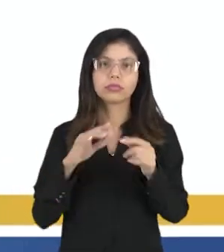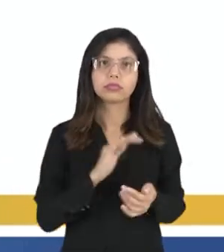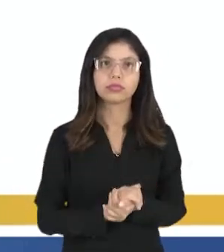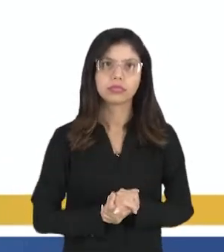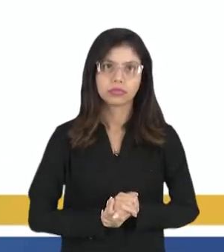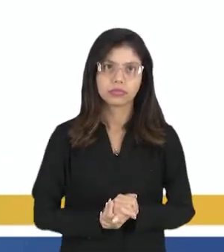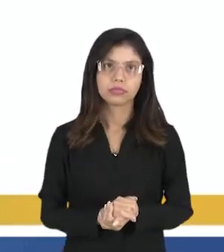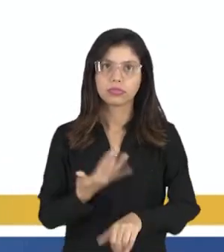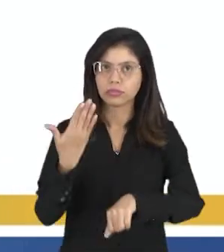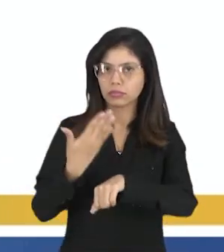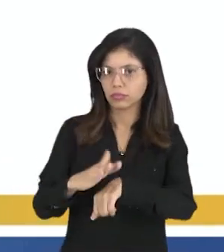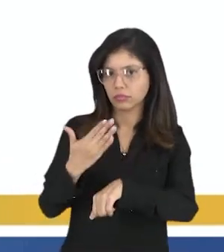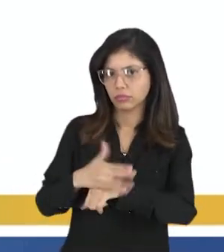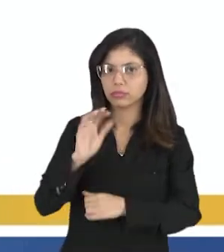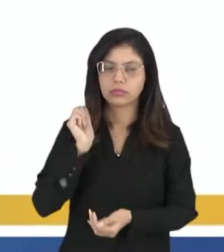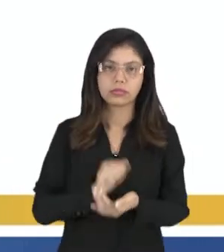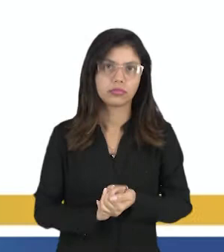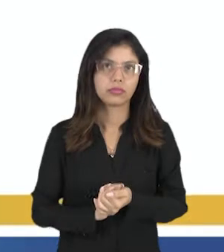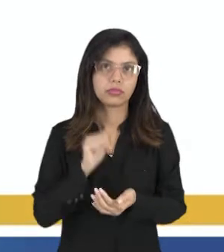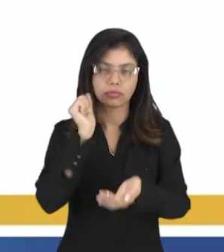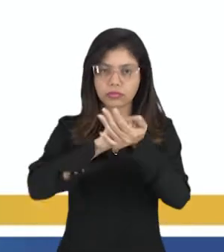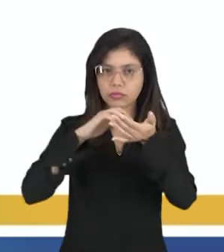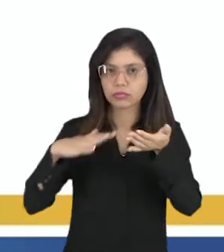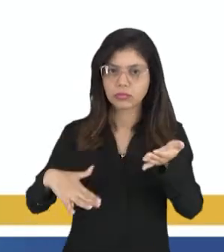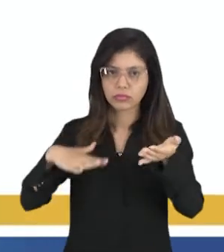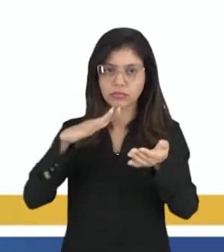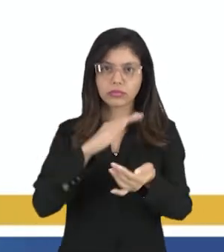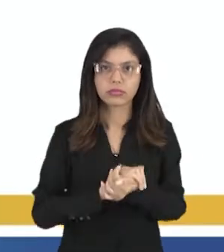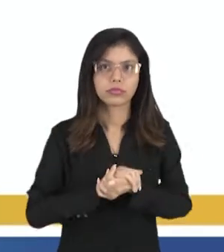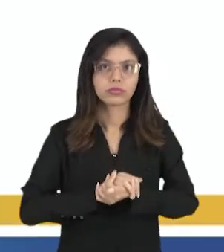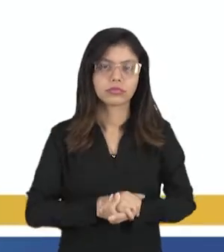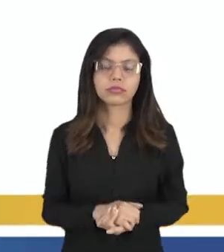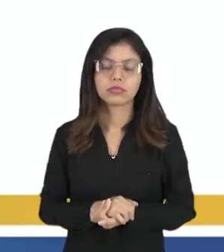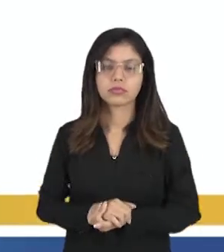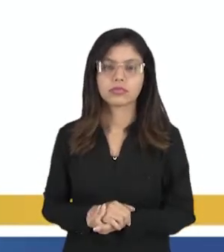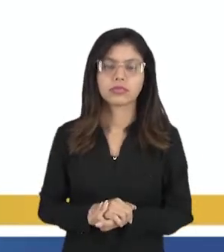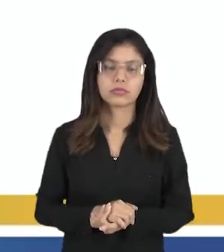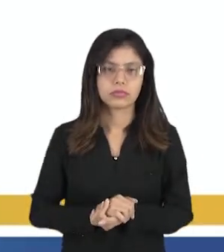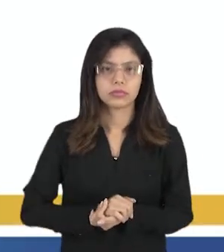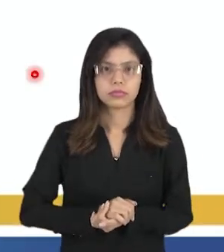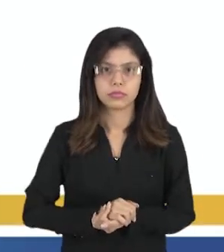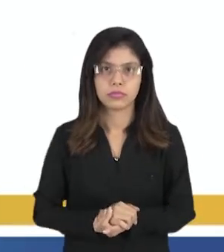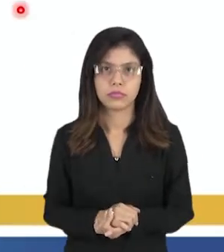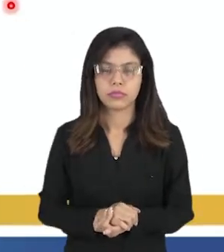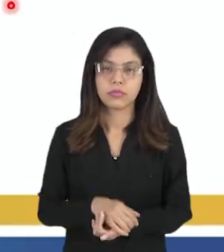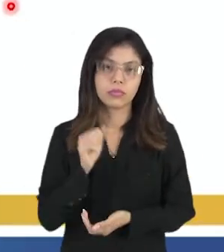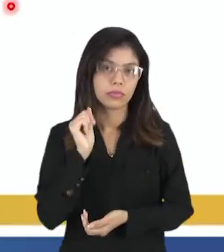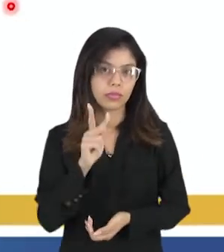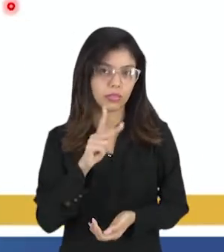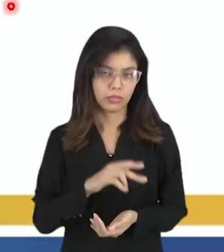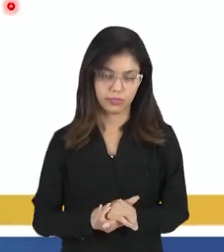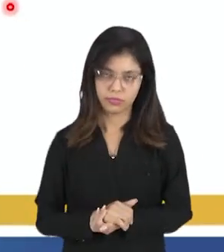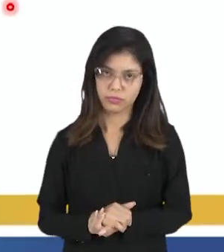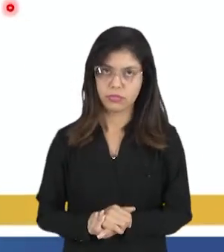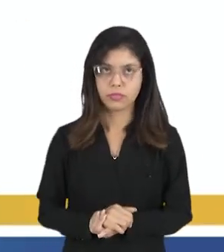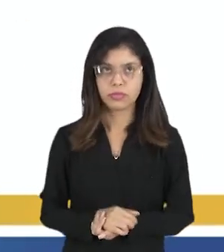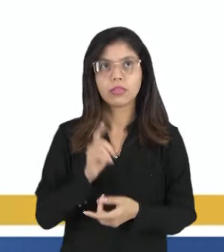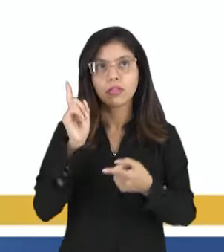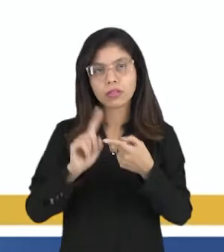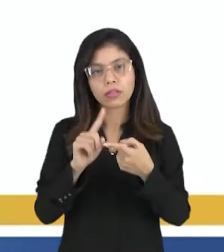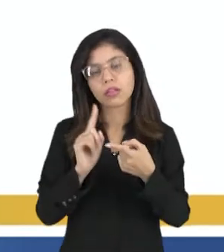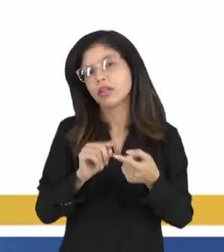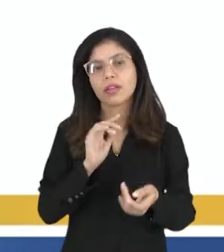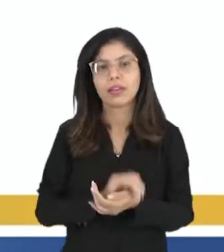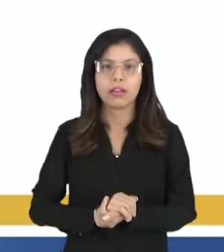matéria. E, por fim, nós vamos praticar o conhecimento adquirido na aula de hoje nas atividades, ok? Então,